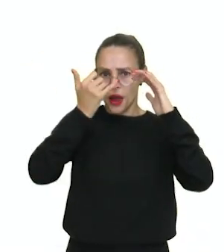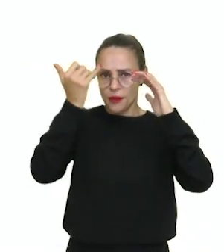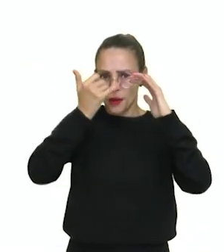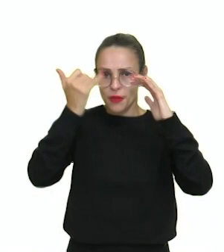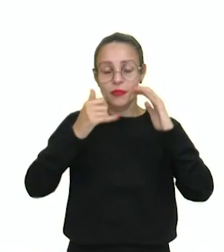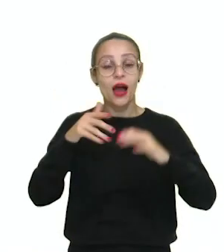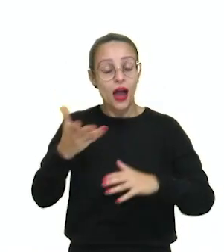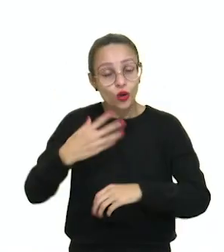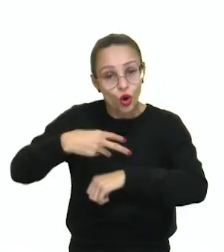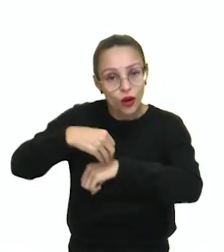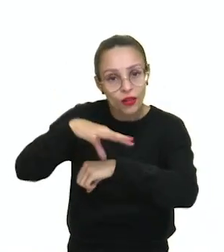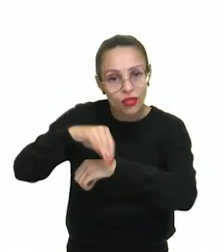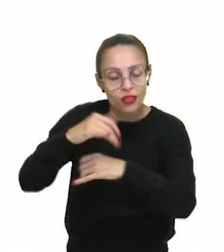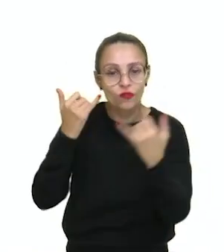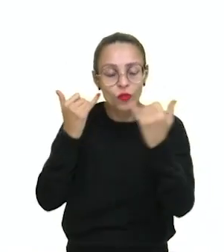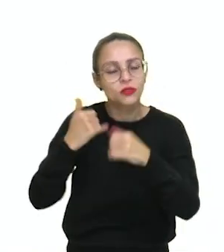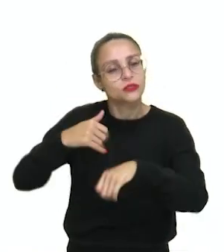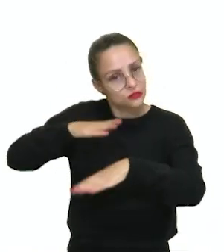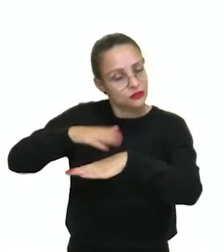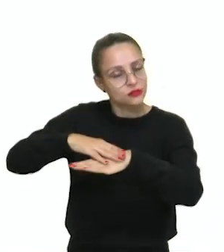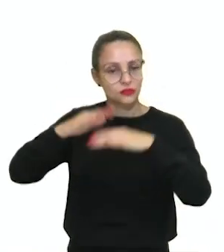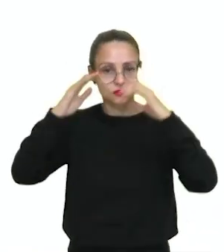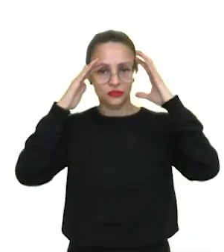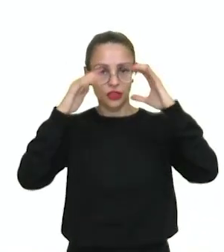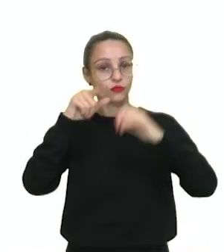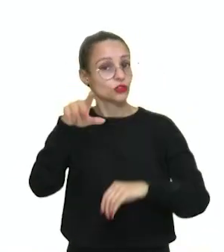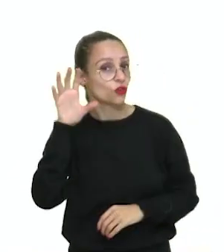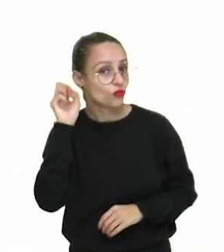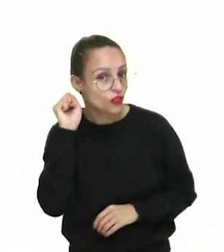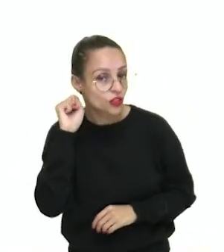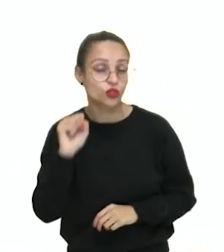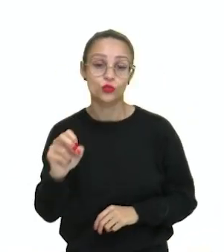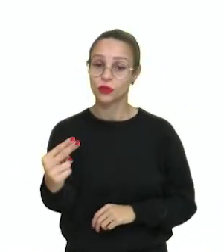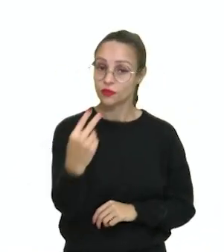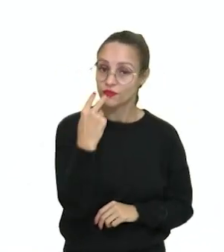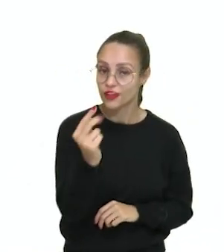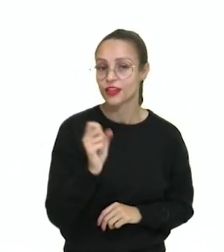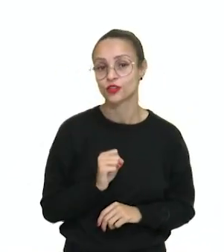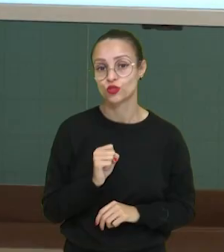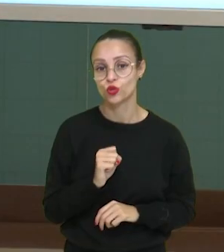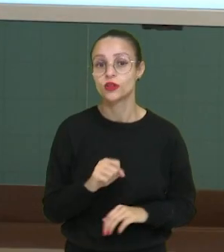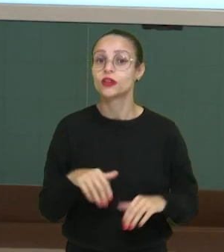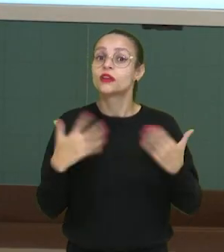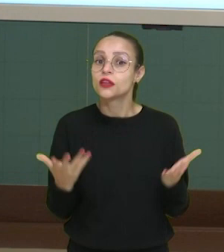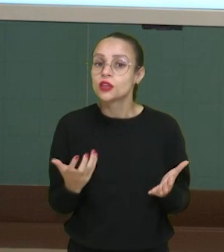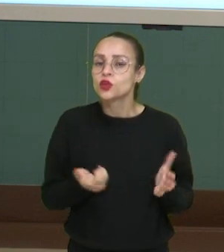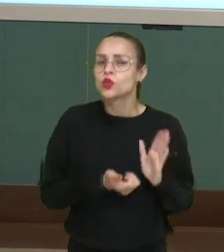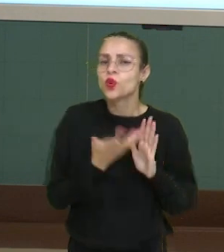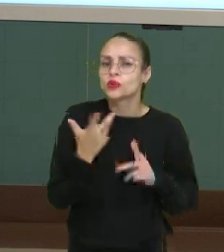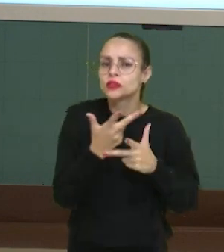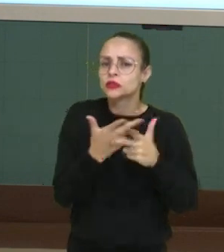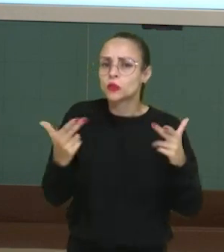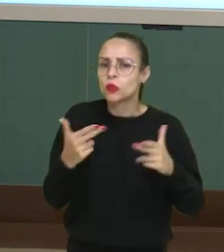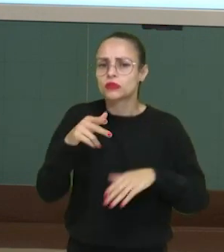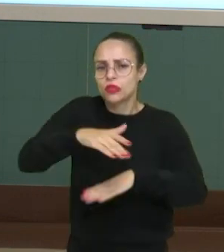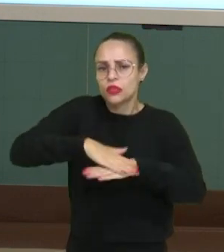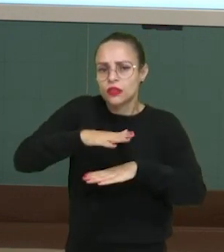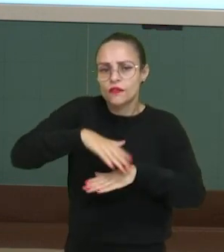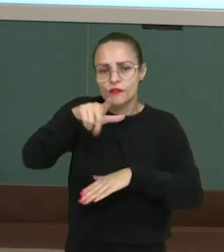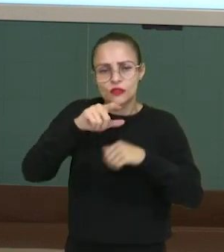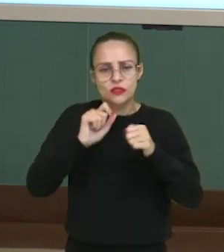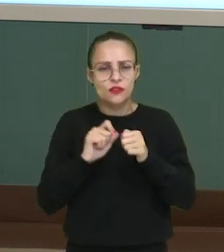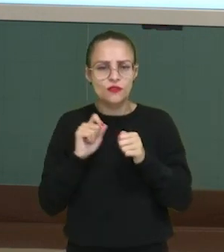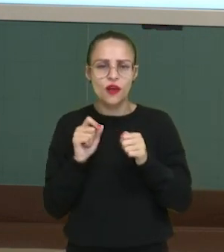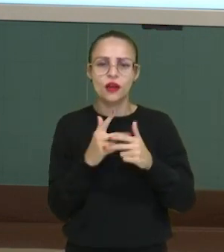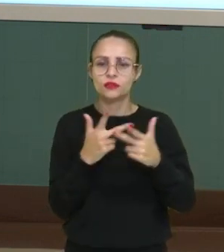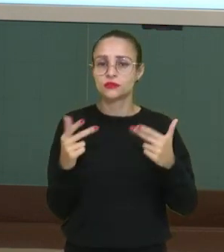está recebendo agora essas informações. Está me ouvindo, está me vendo. Quantas ações do seu dia a dia